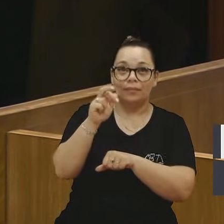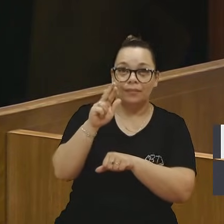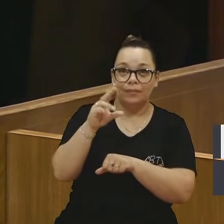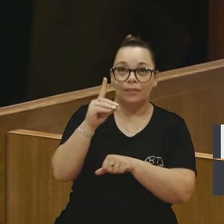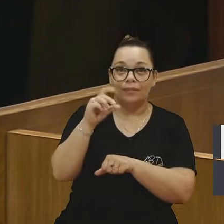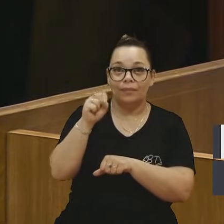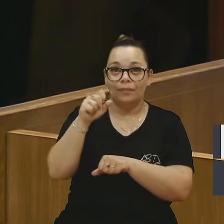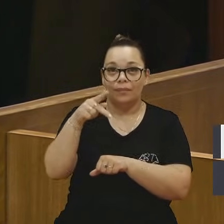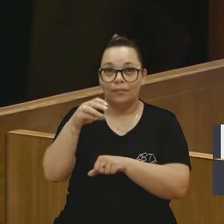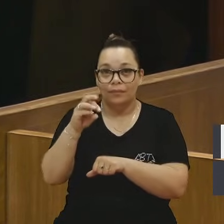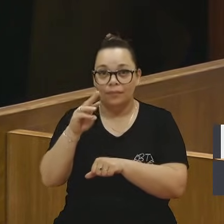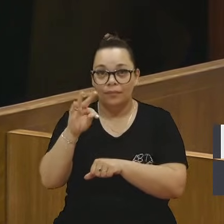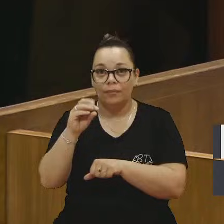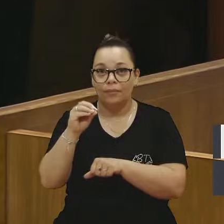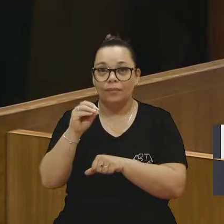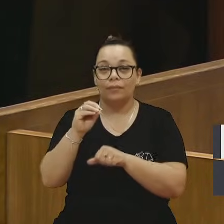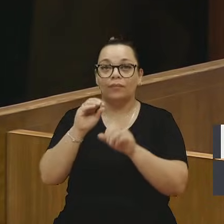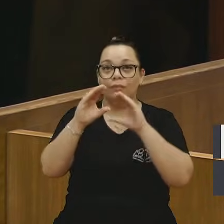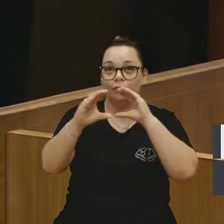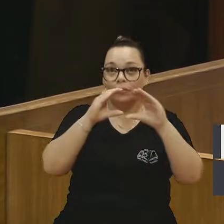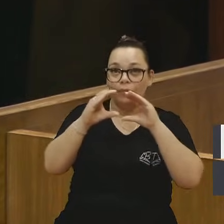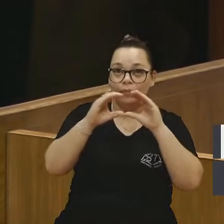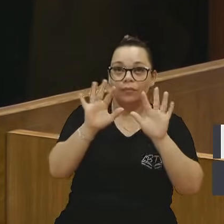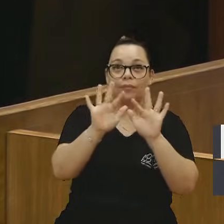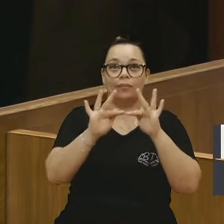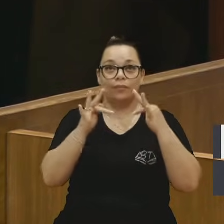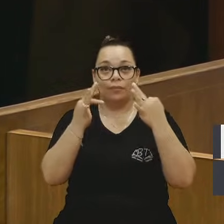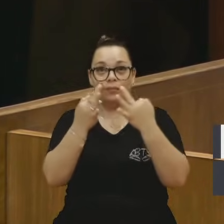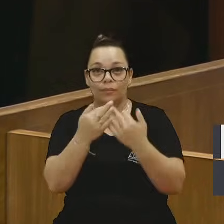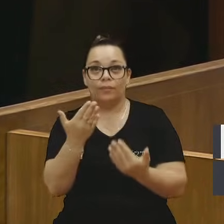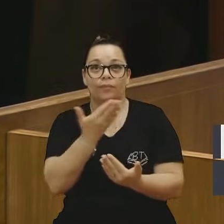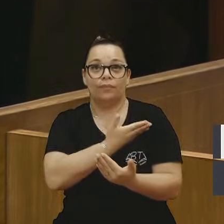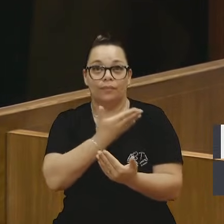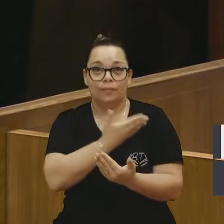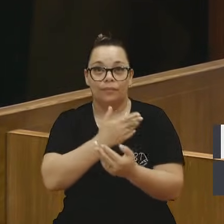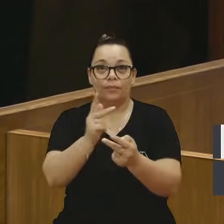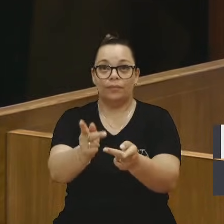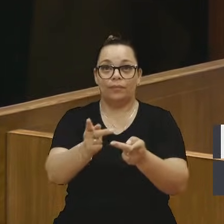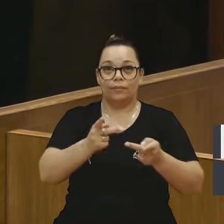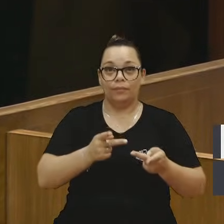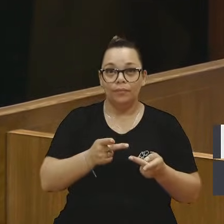da comunicação, familiares, amigos e convidados.